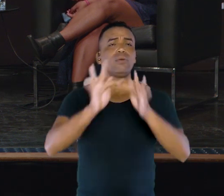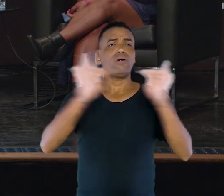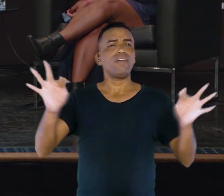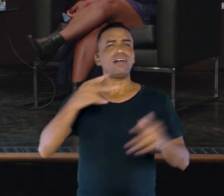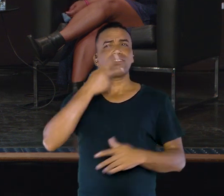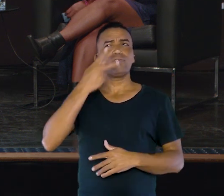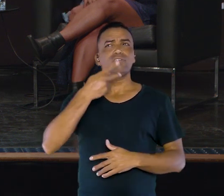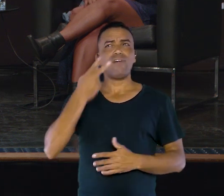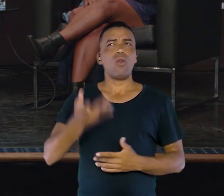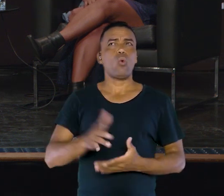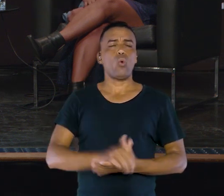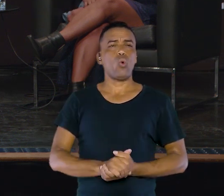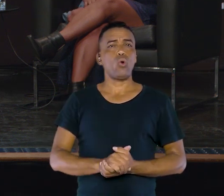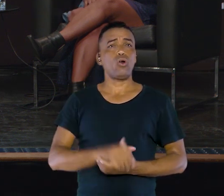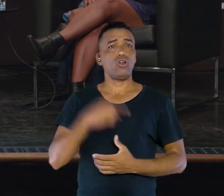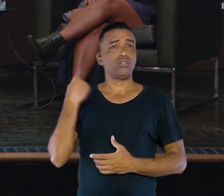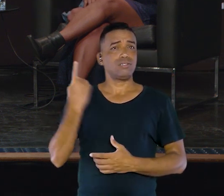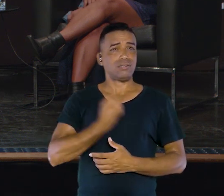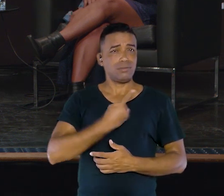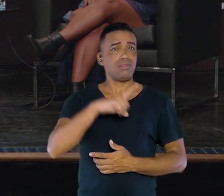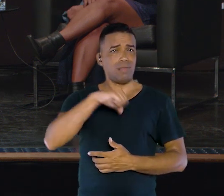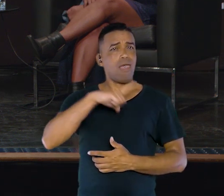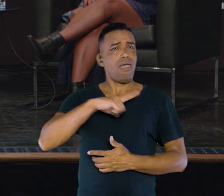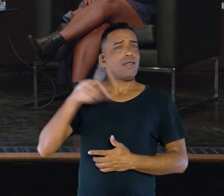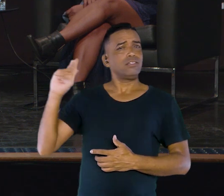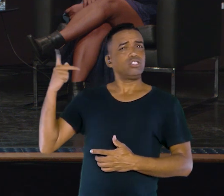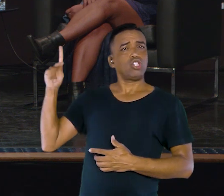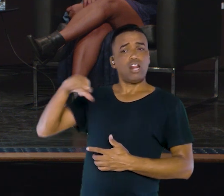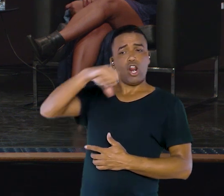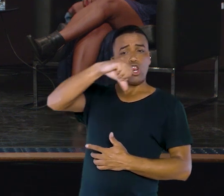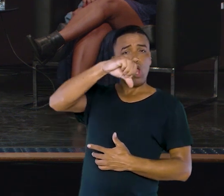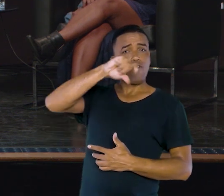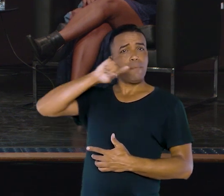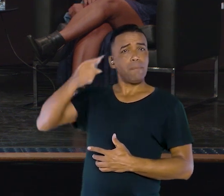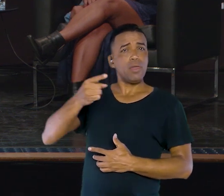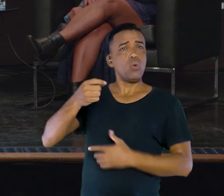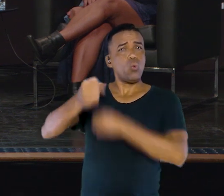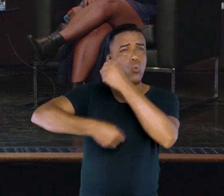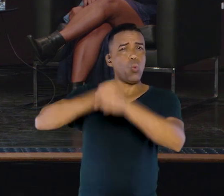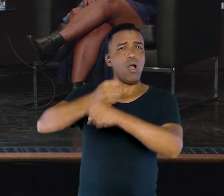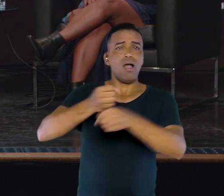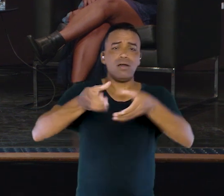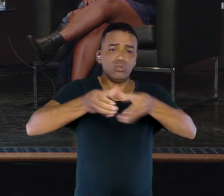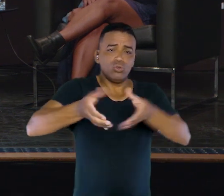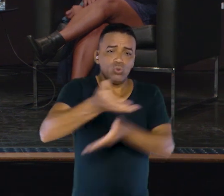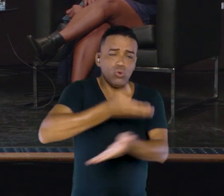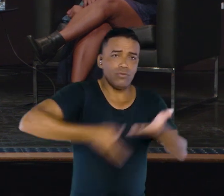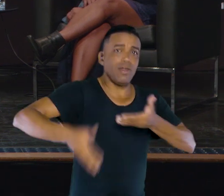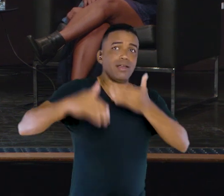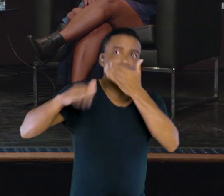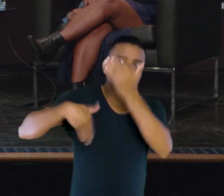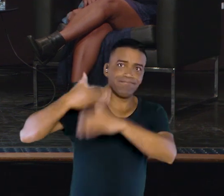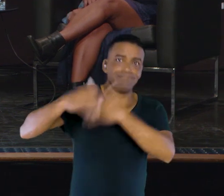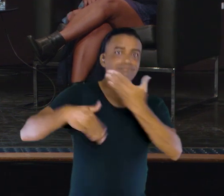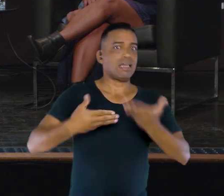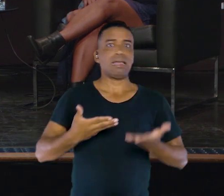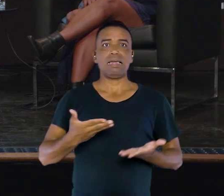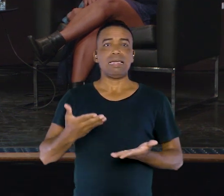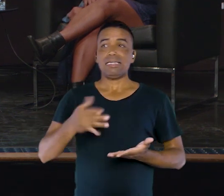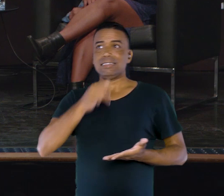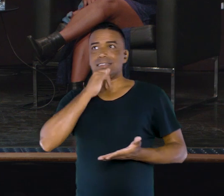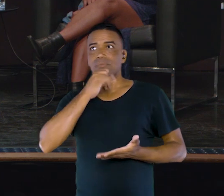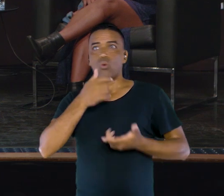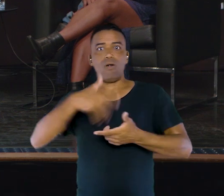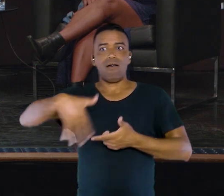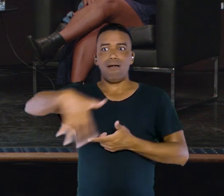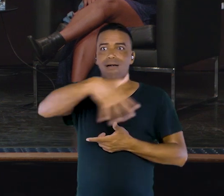uma frase sua que você diz, né, que nós temos uma história de 9.000 anos de convivência coevolutiva. Eu sou leiga nessa